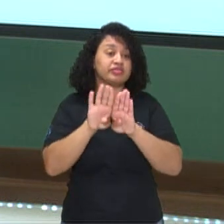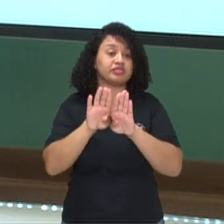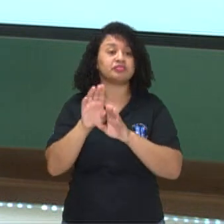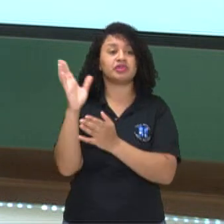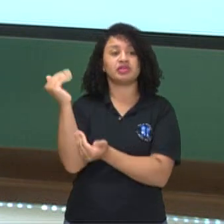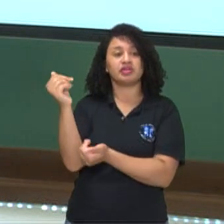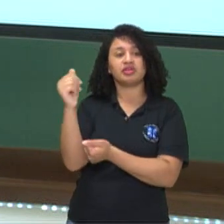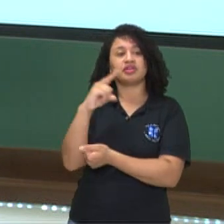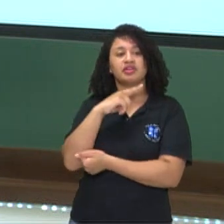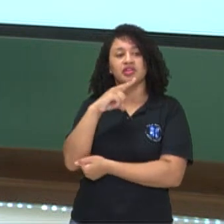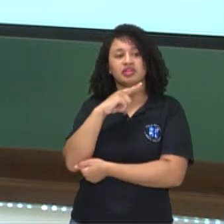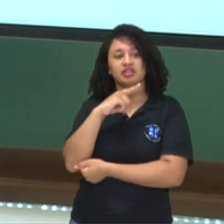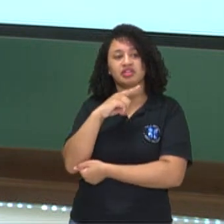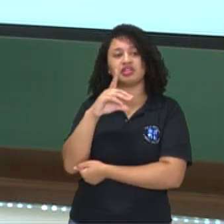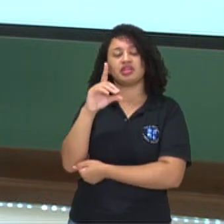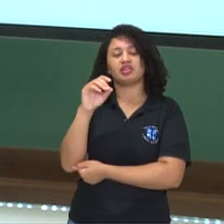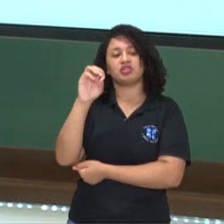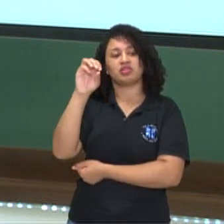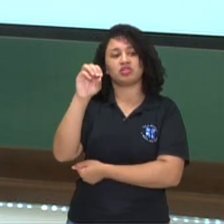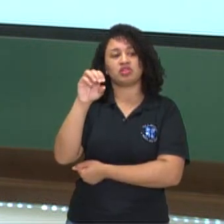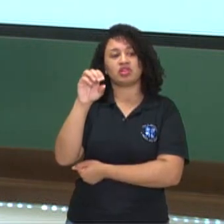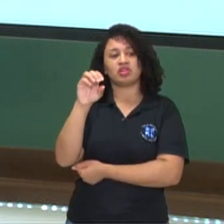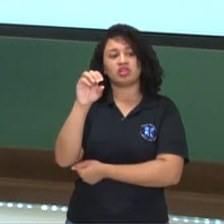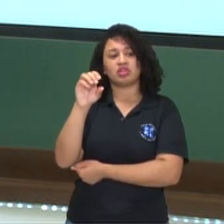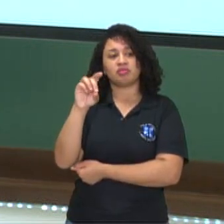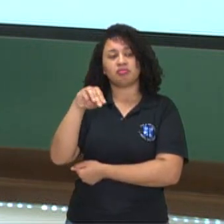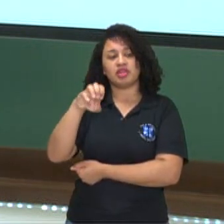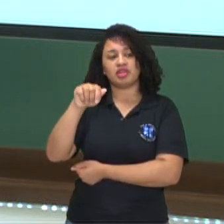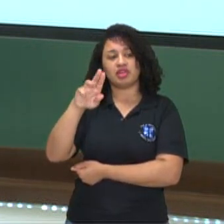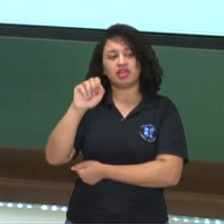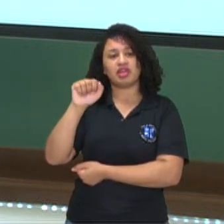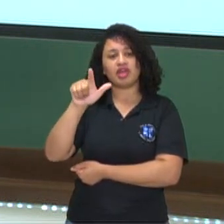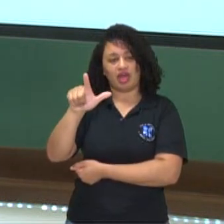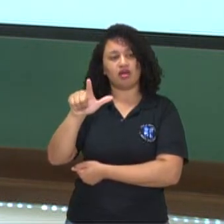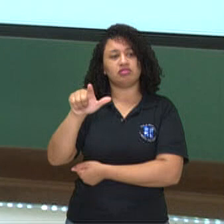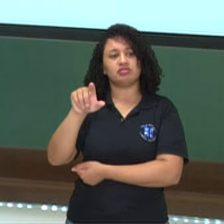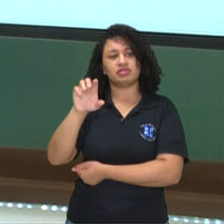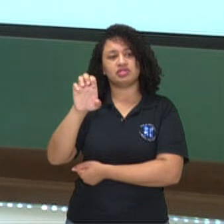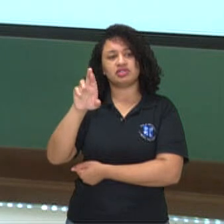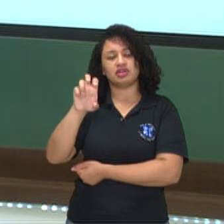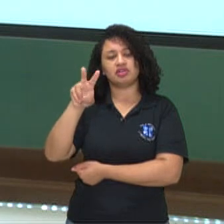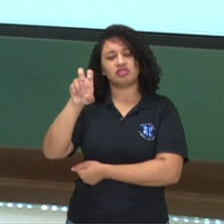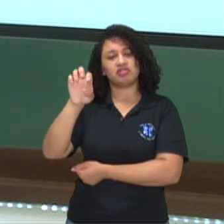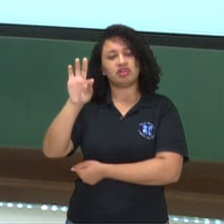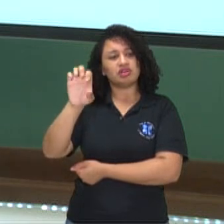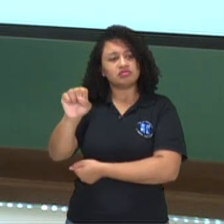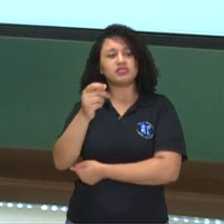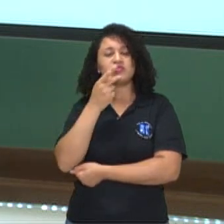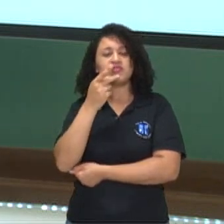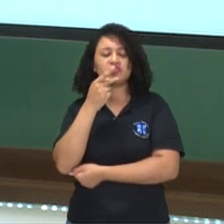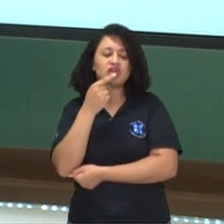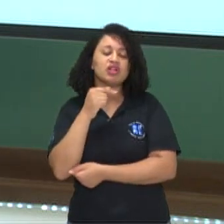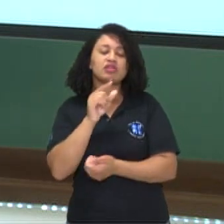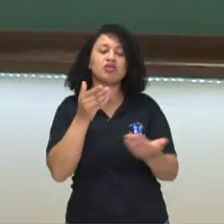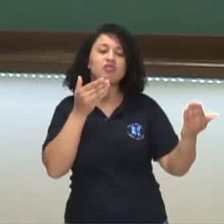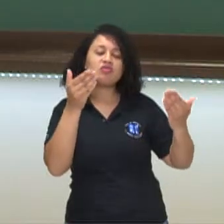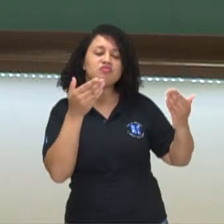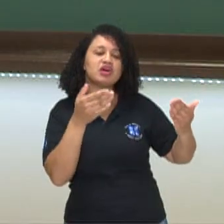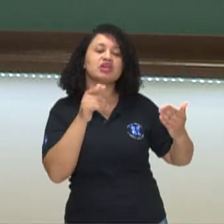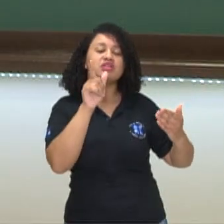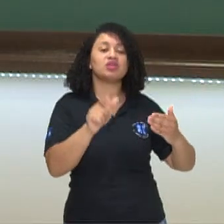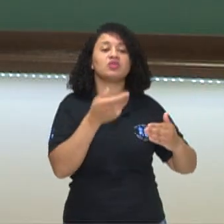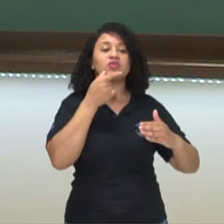Dom Quixote de la Mancha, né? Uma crítica ao período medieval, uma comparação com o homem moderno. Dom Quixote teve